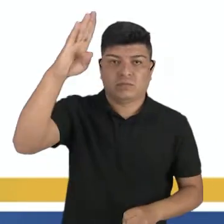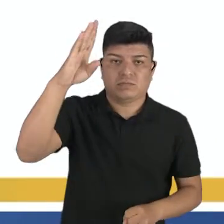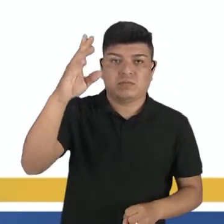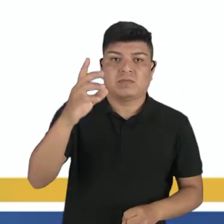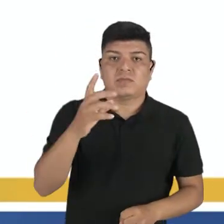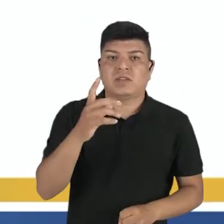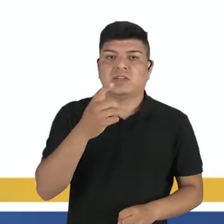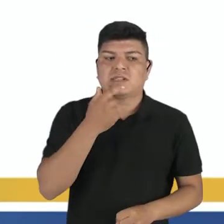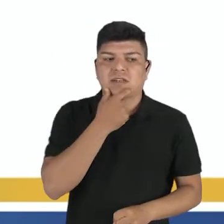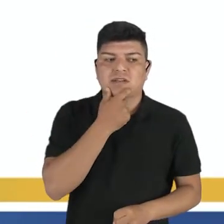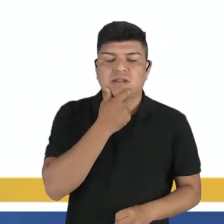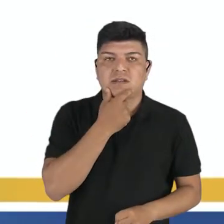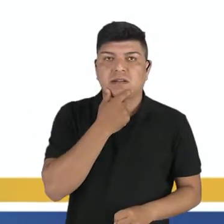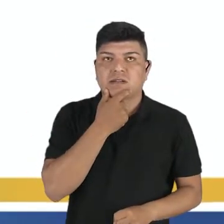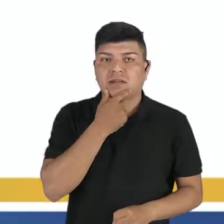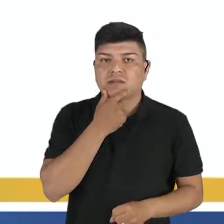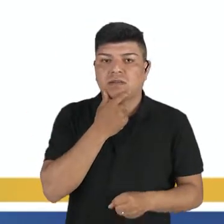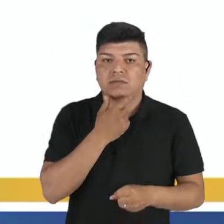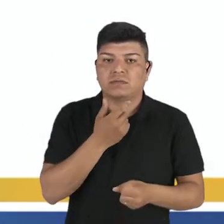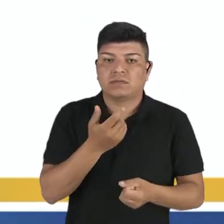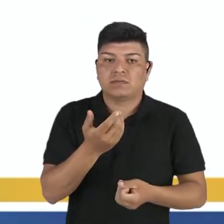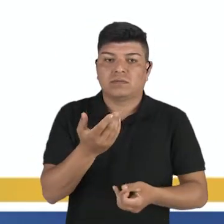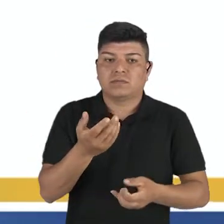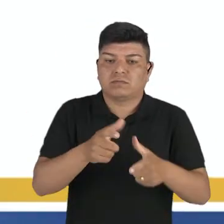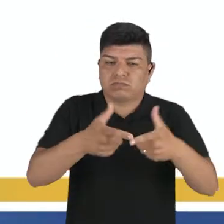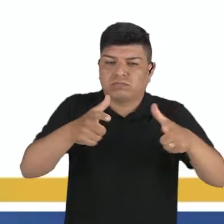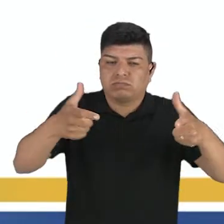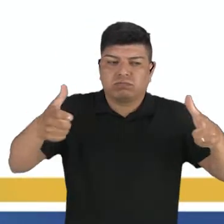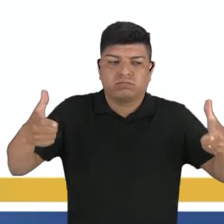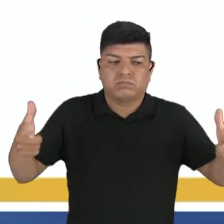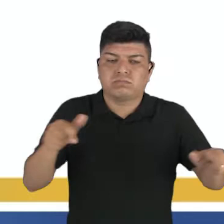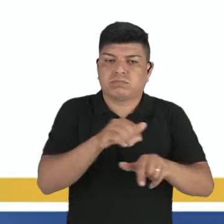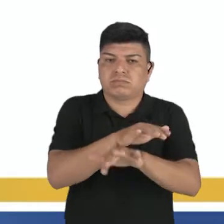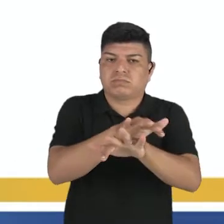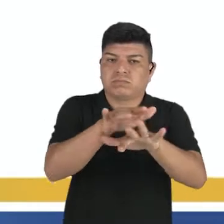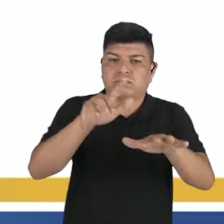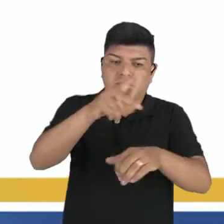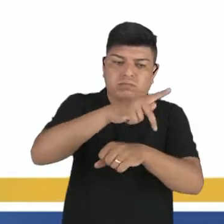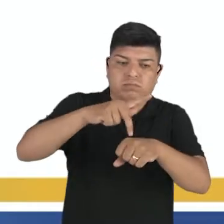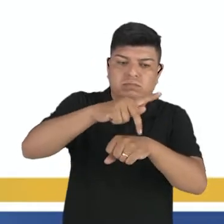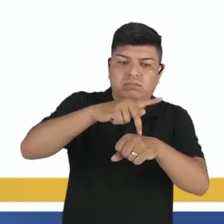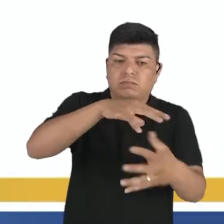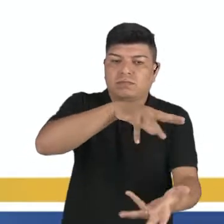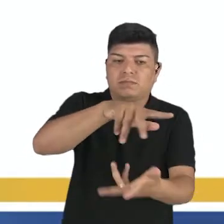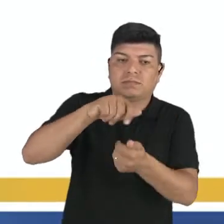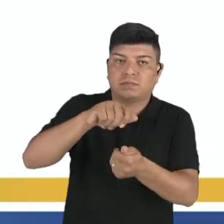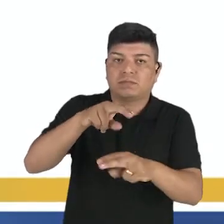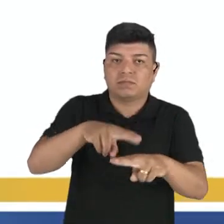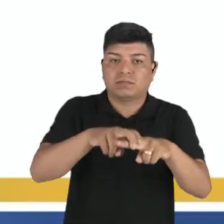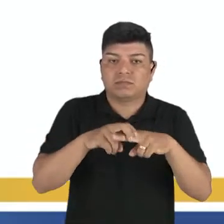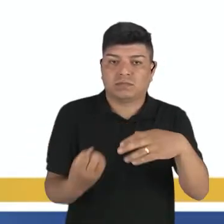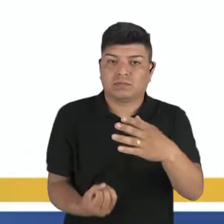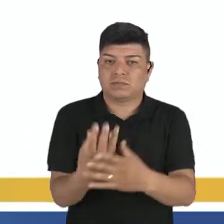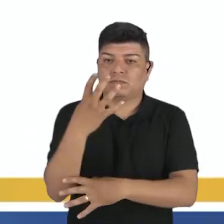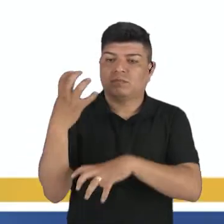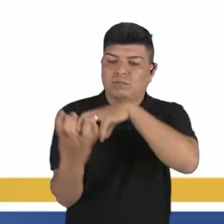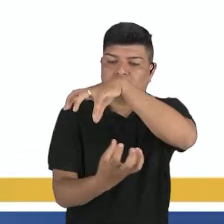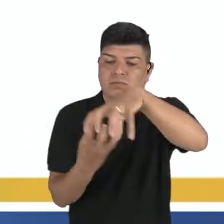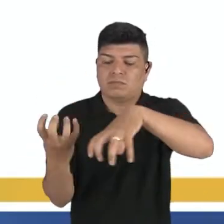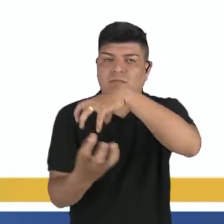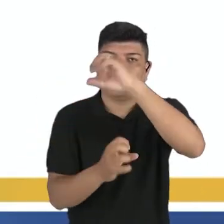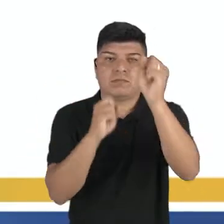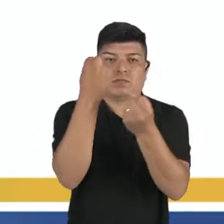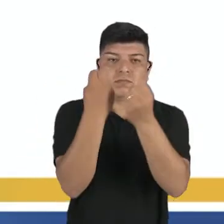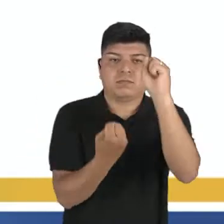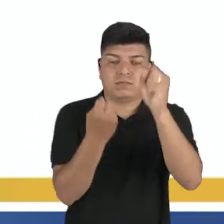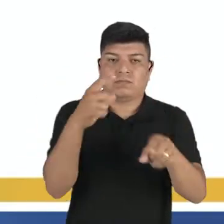na Inglaterra, e de lá se espalhou para os demais países do mundo. Então ela é considerada o berço da Revolução